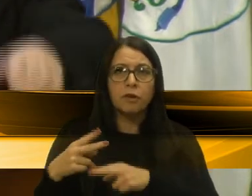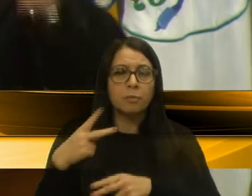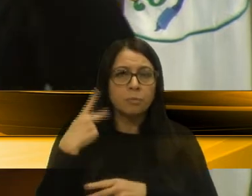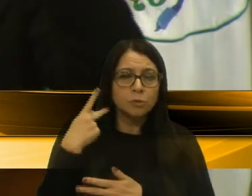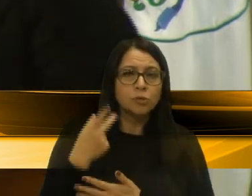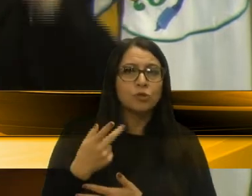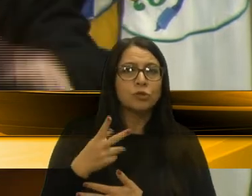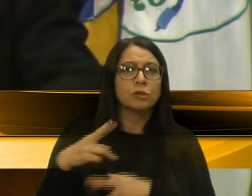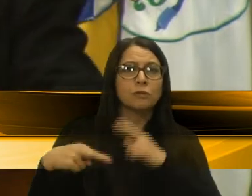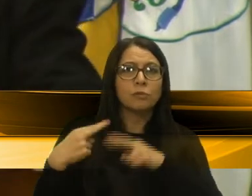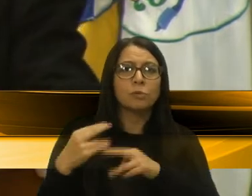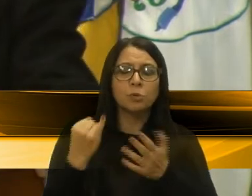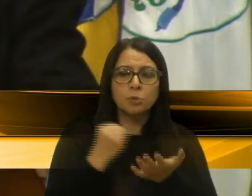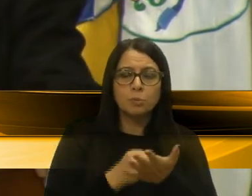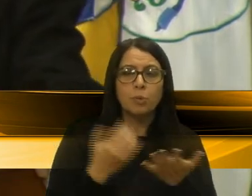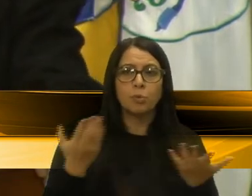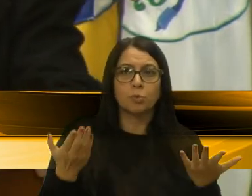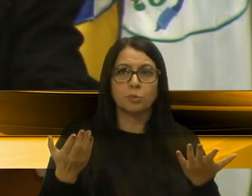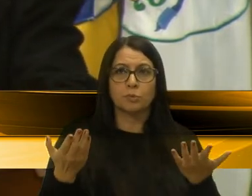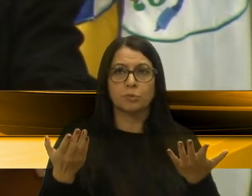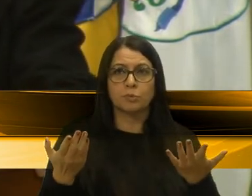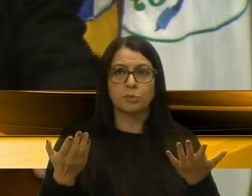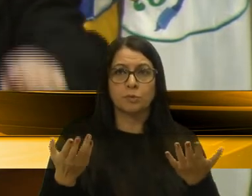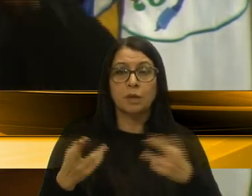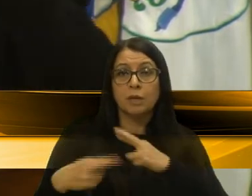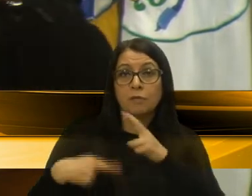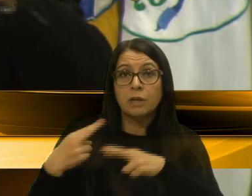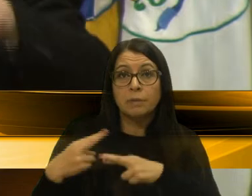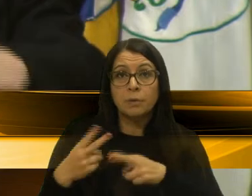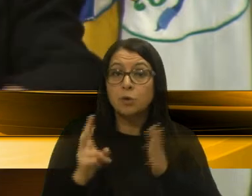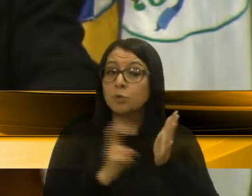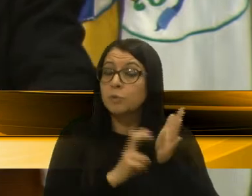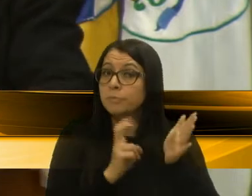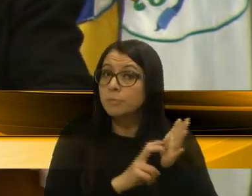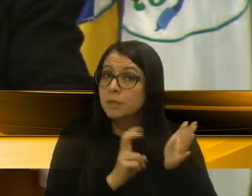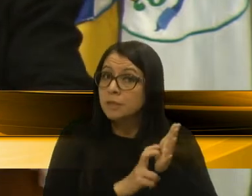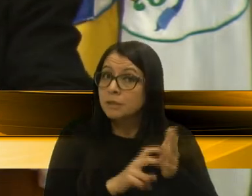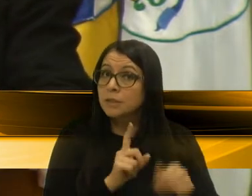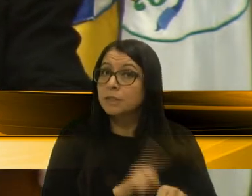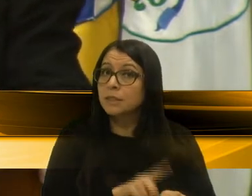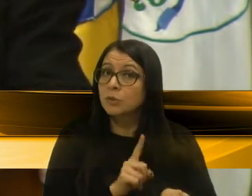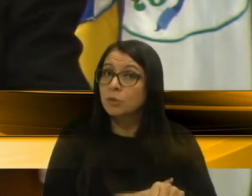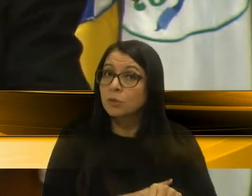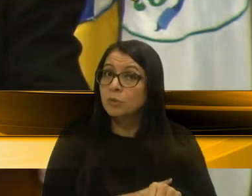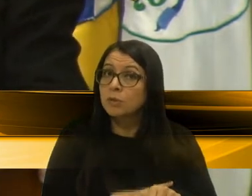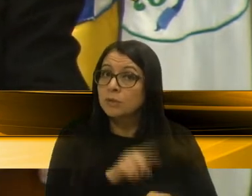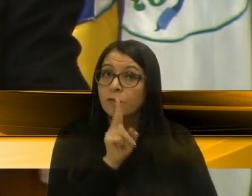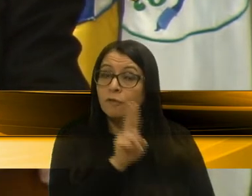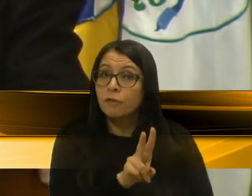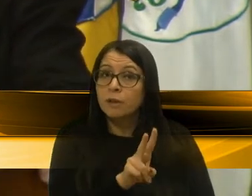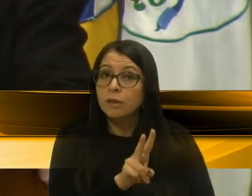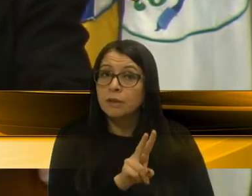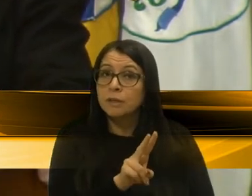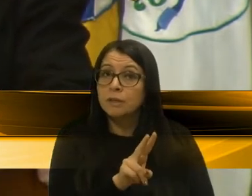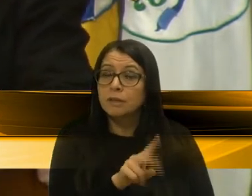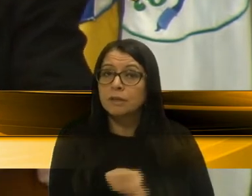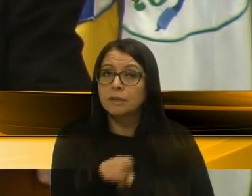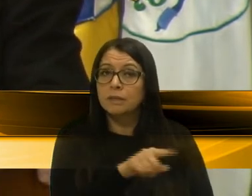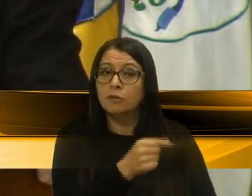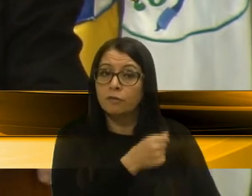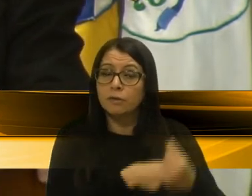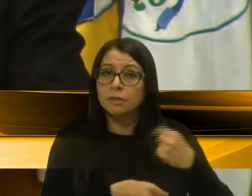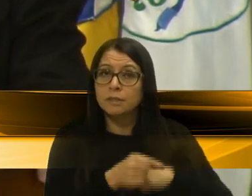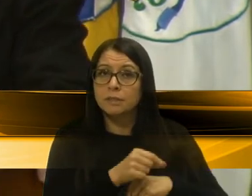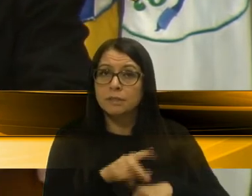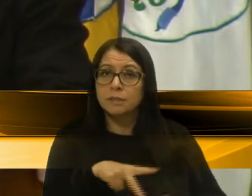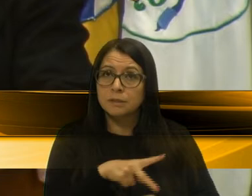a reforma tributária, a reforma bancária, de estar na hora de meter a mão na concentração financeira